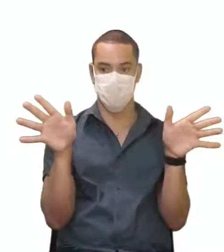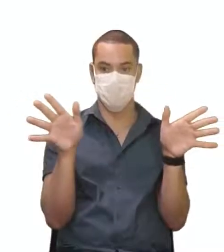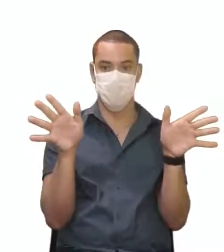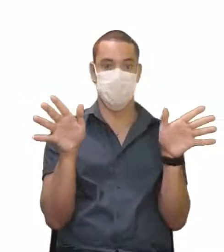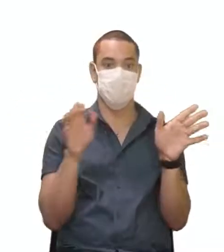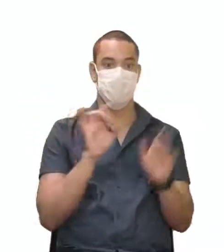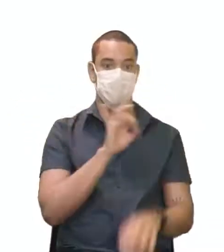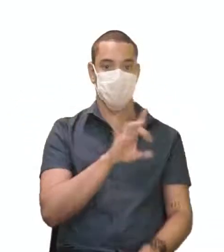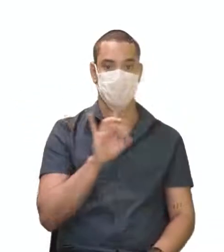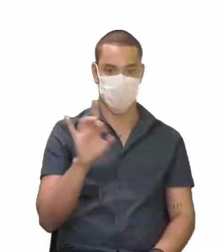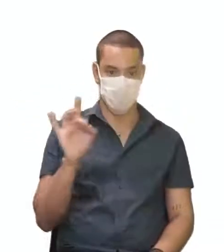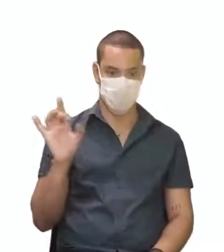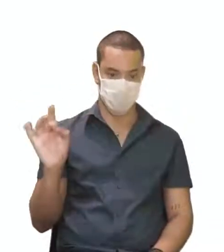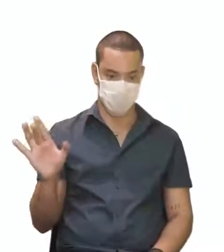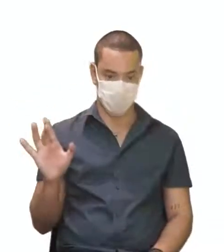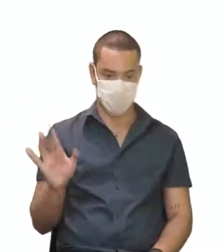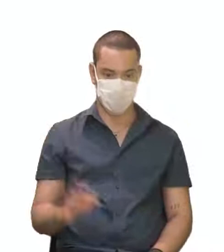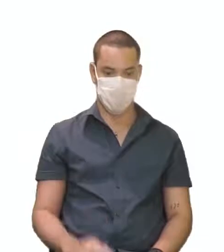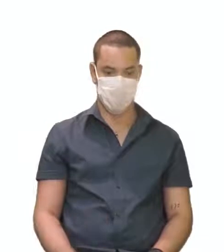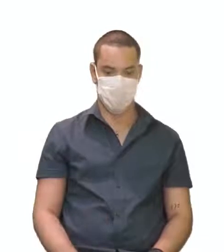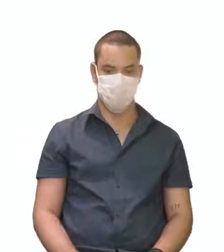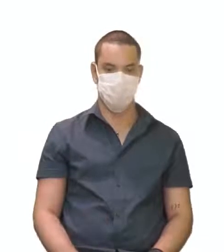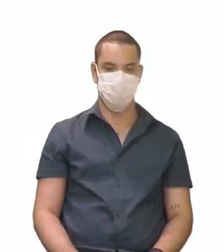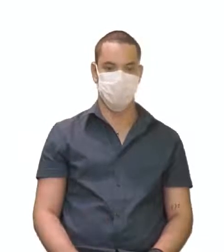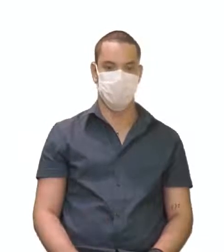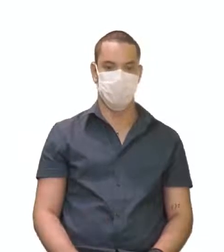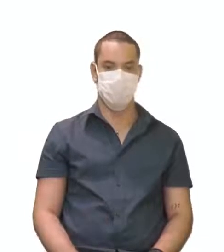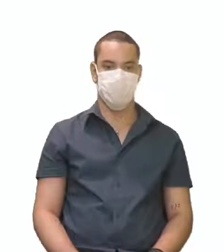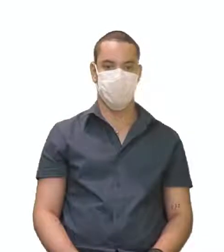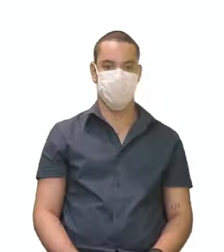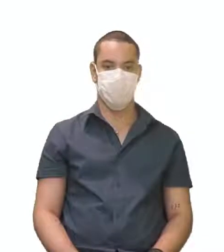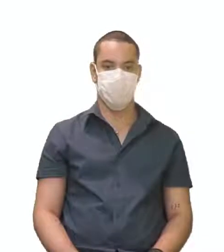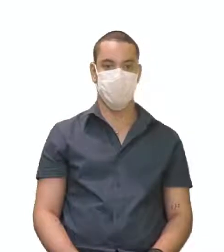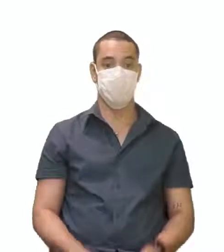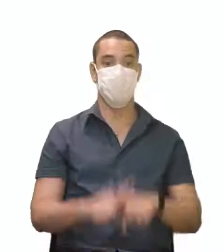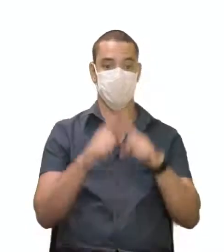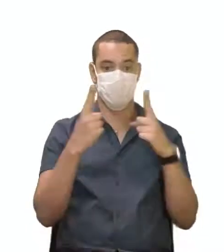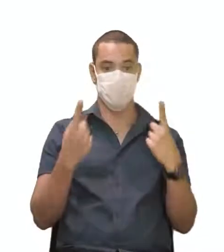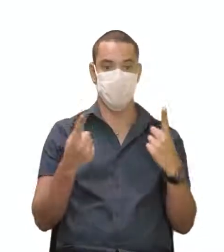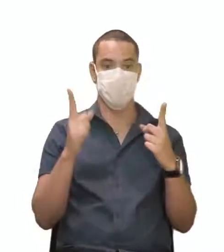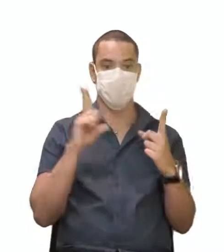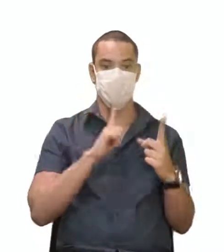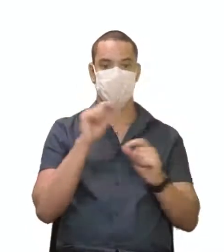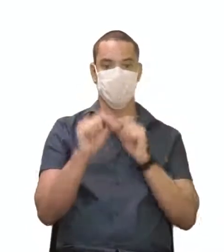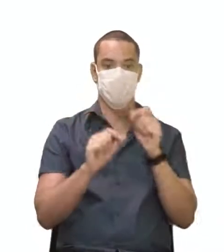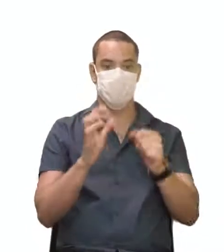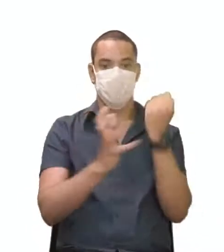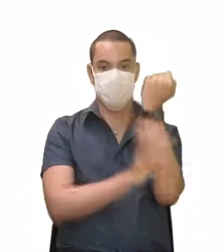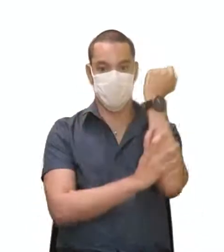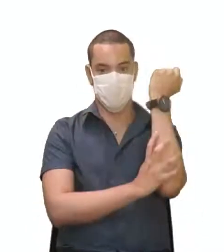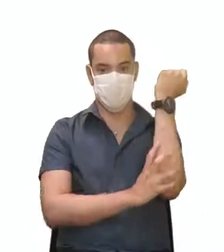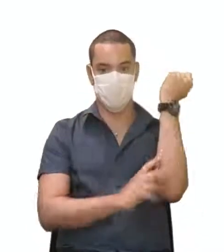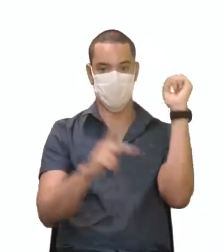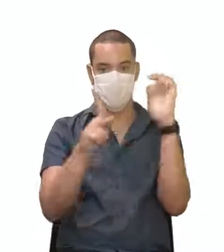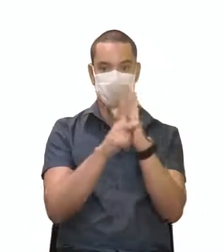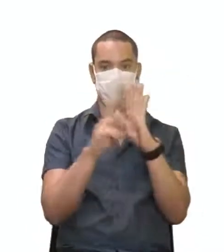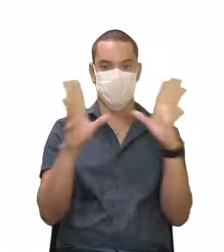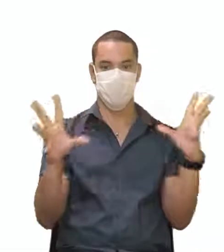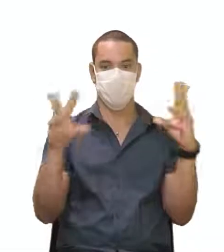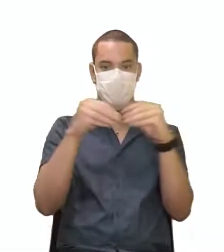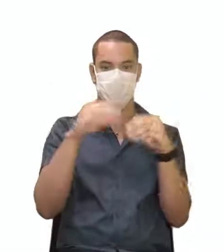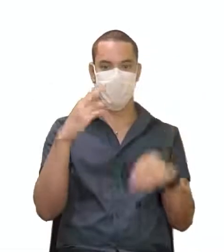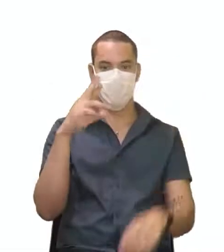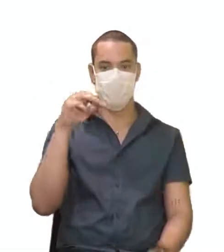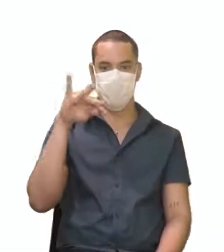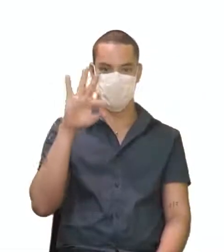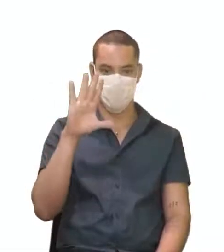para um polo da célula. Isso vai marcar, então, esse período de prófase. Formam-se as fibras do fuso cromático.